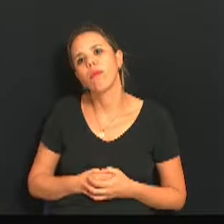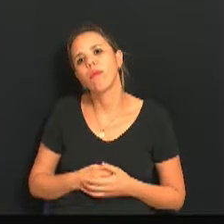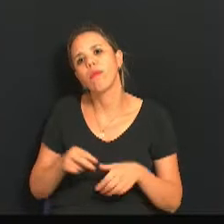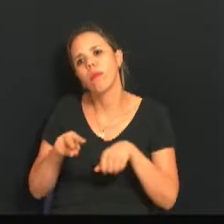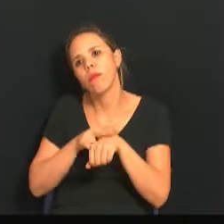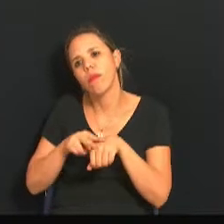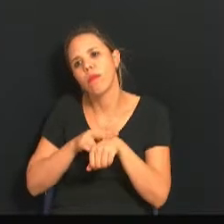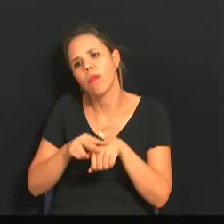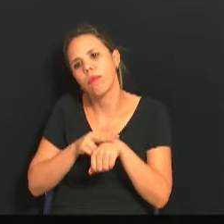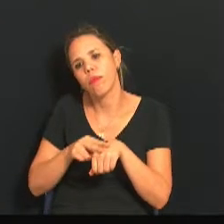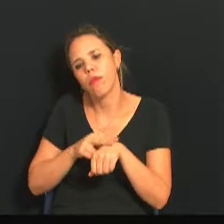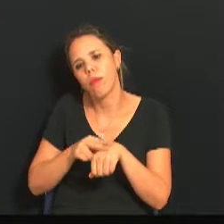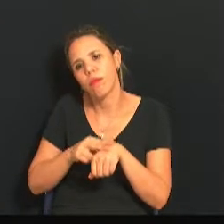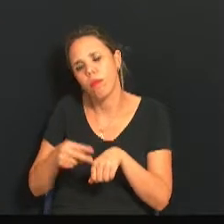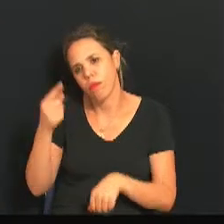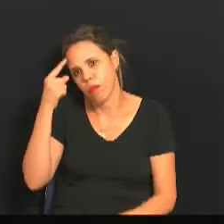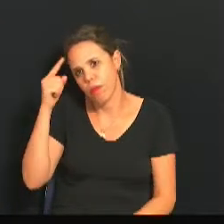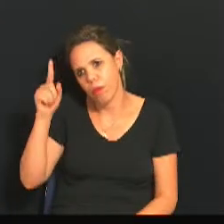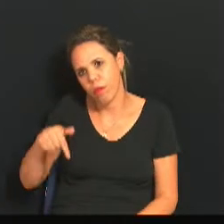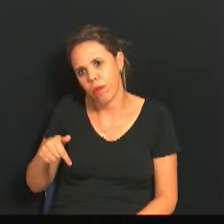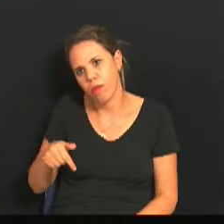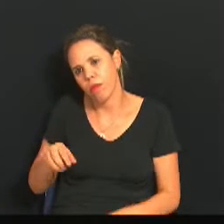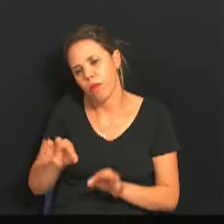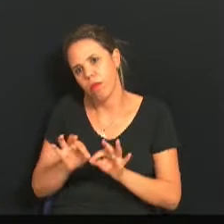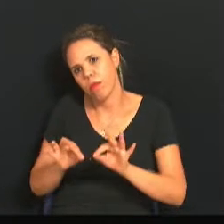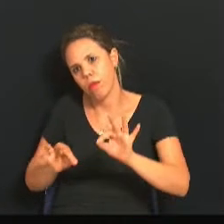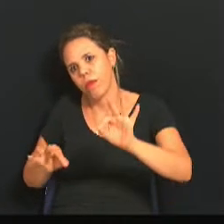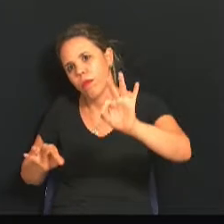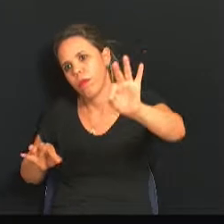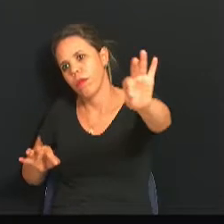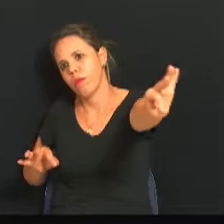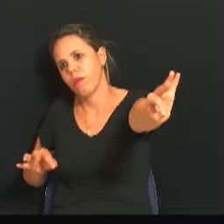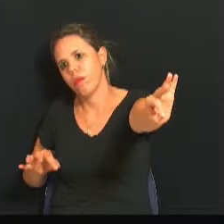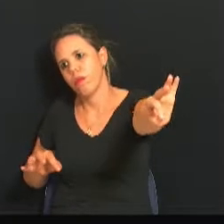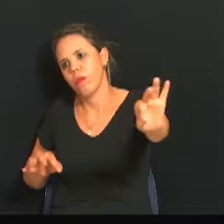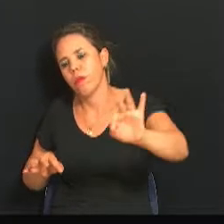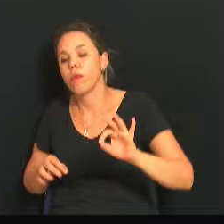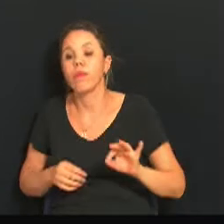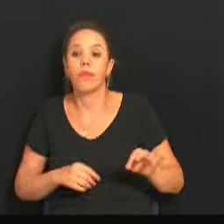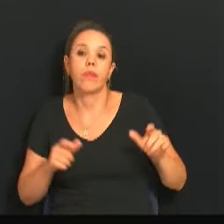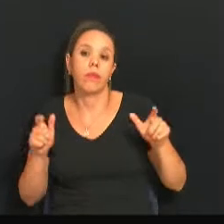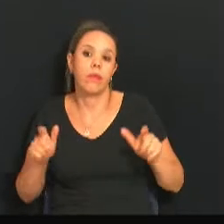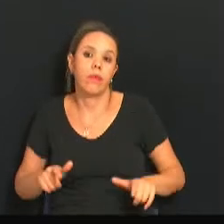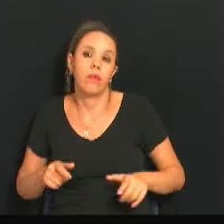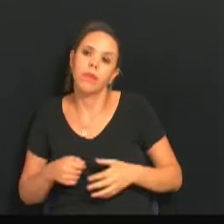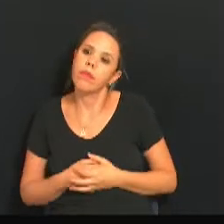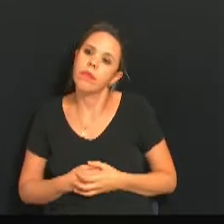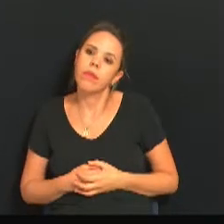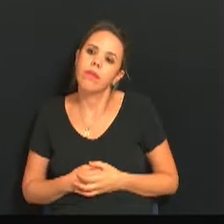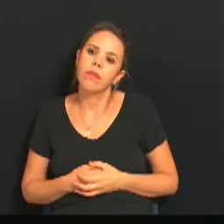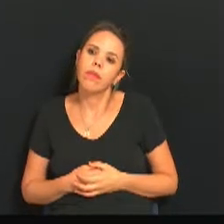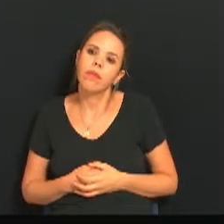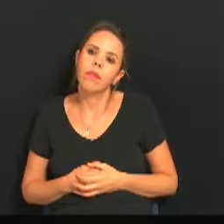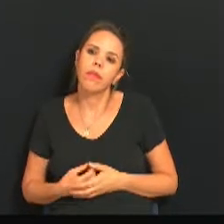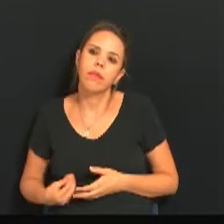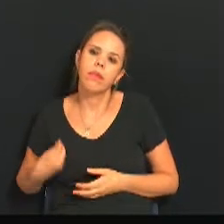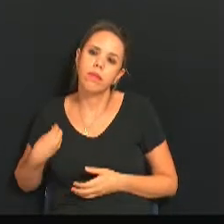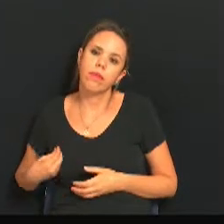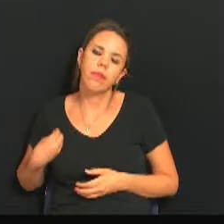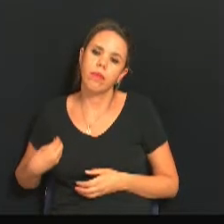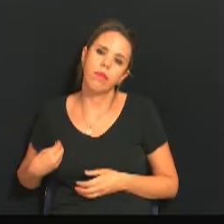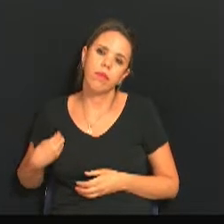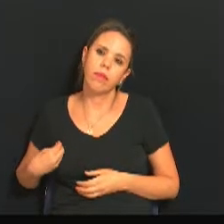exatamente a ideia nesse perímetro que é uma área não é resistência